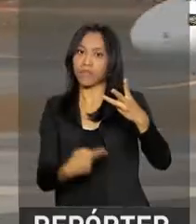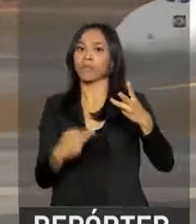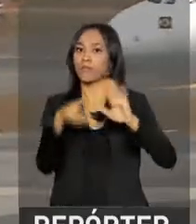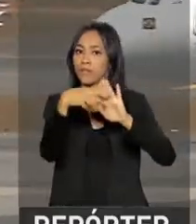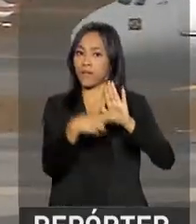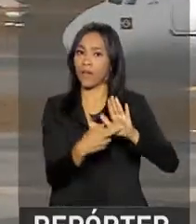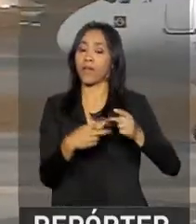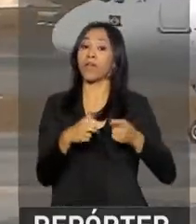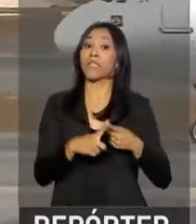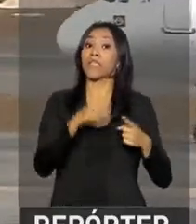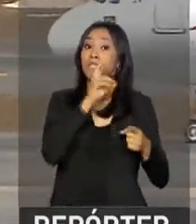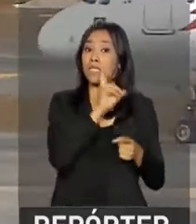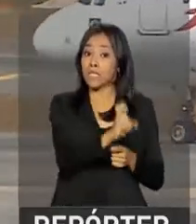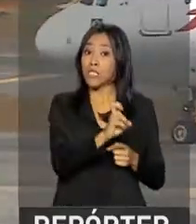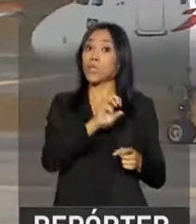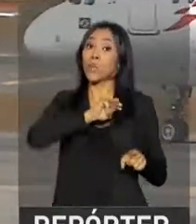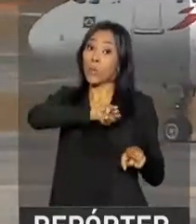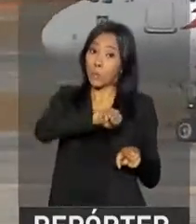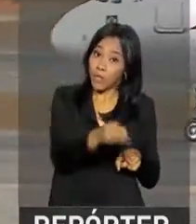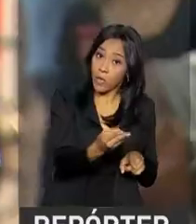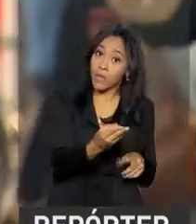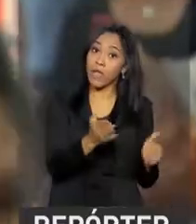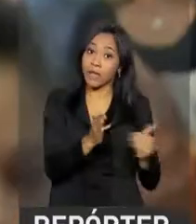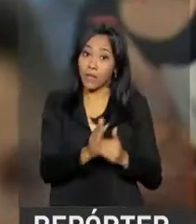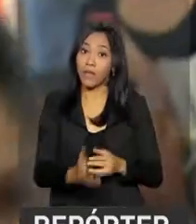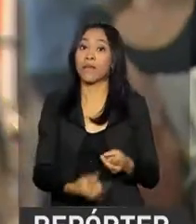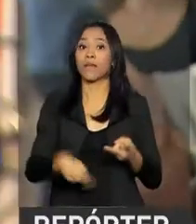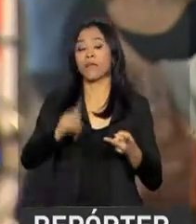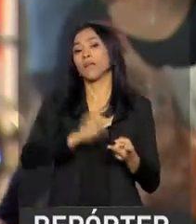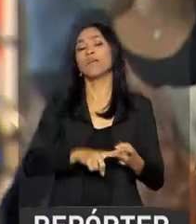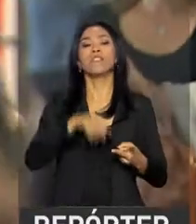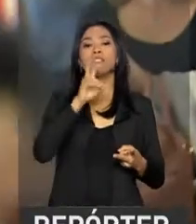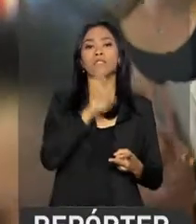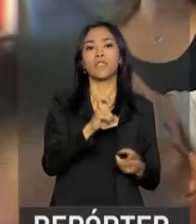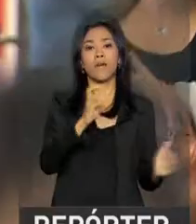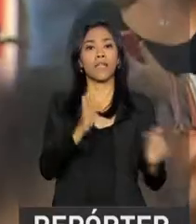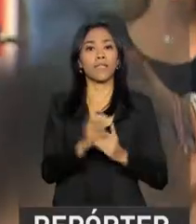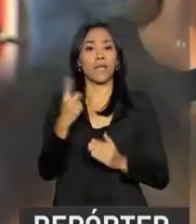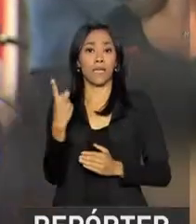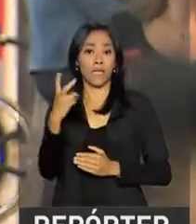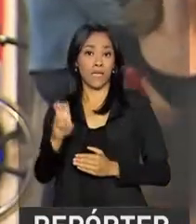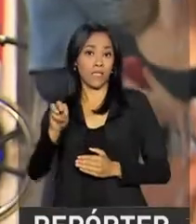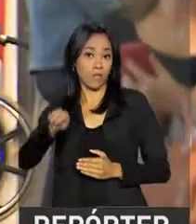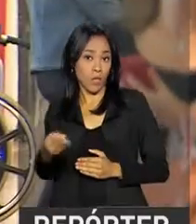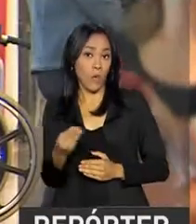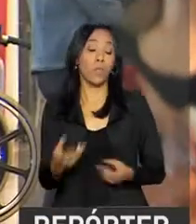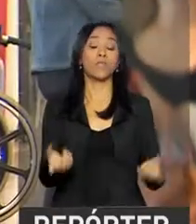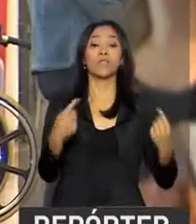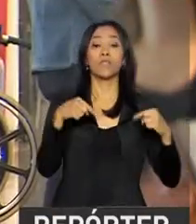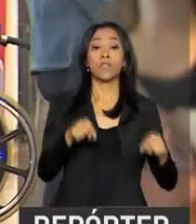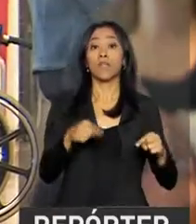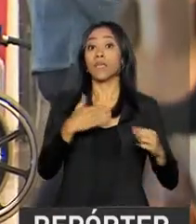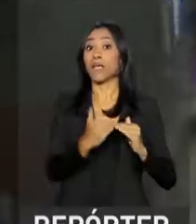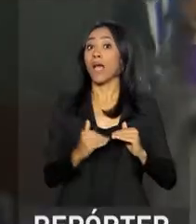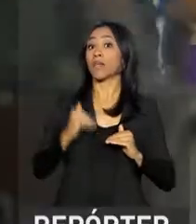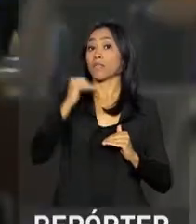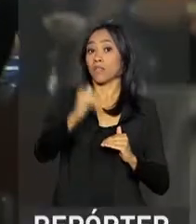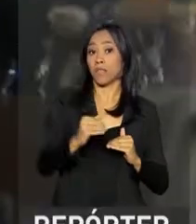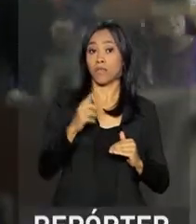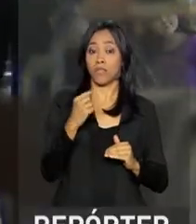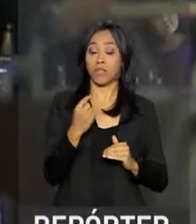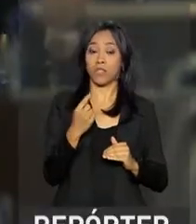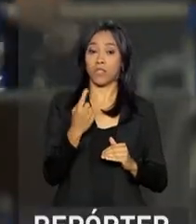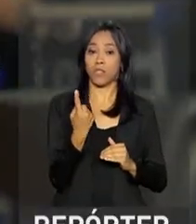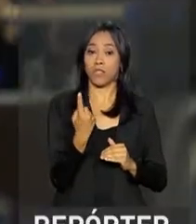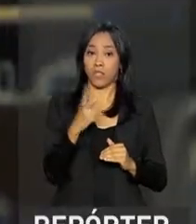de até 5 milhões de passageiros ao ano, de 5 a 15 milhões e os que recebem acima de 15 milhões